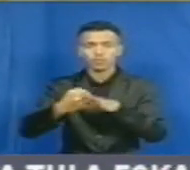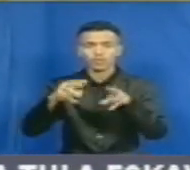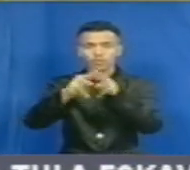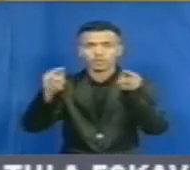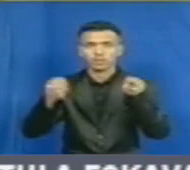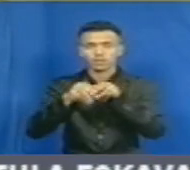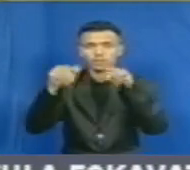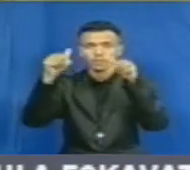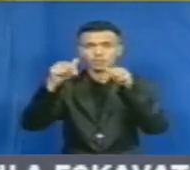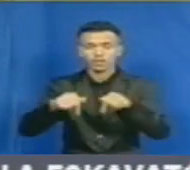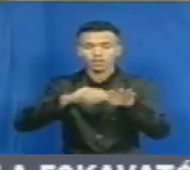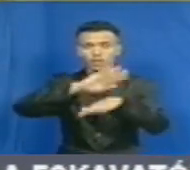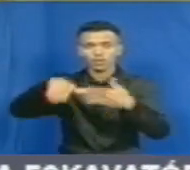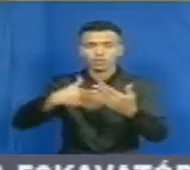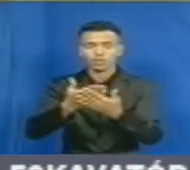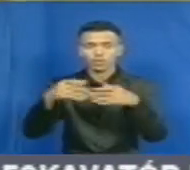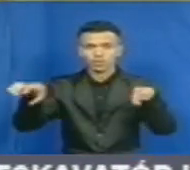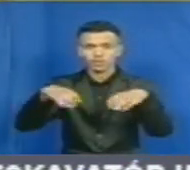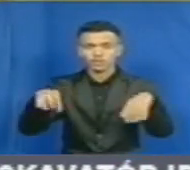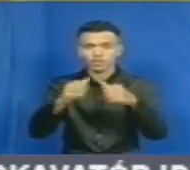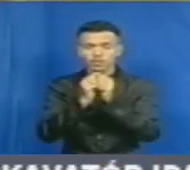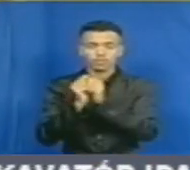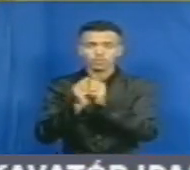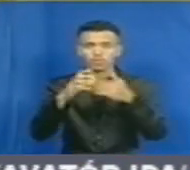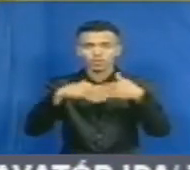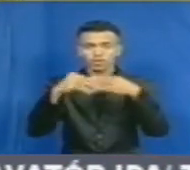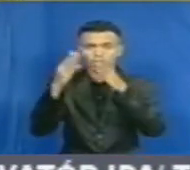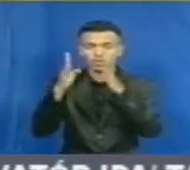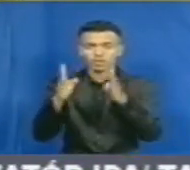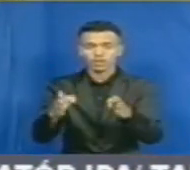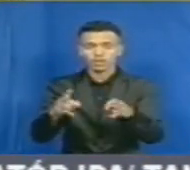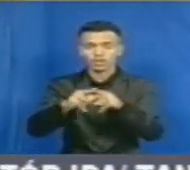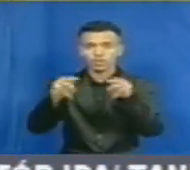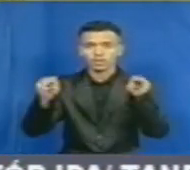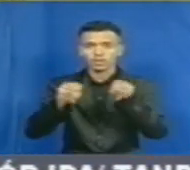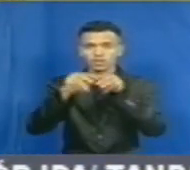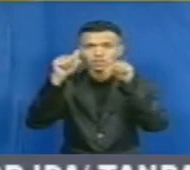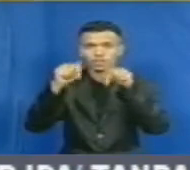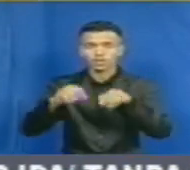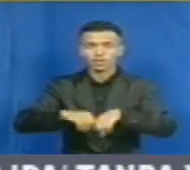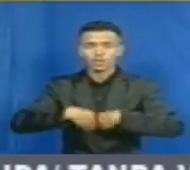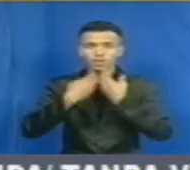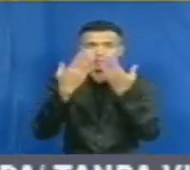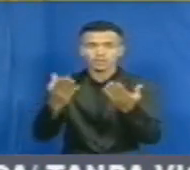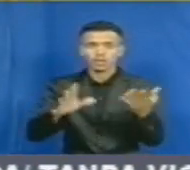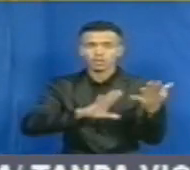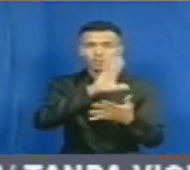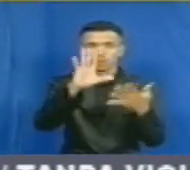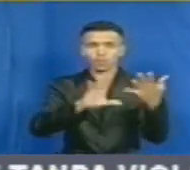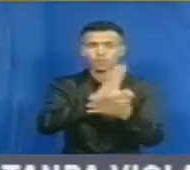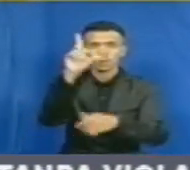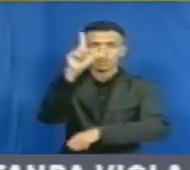Nia, Vototo, a turma moto, qual é tenha aturar esse Vototo, e ao município Nia, o ensaio está comemora e tenha lorong